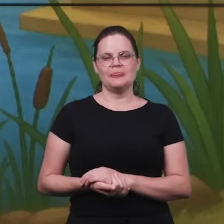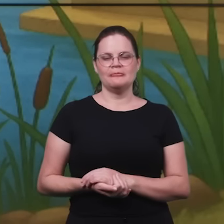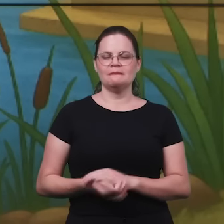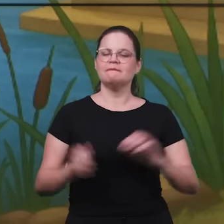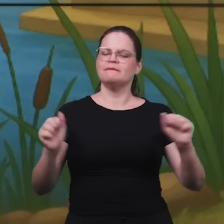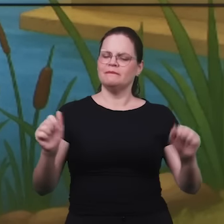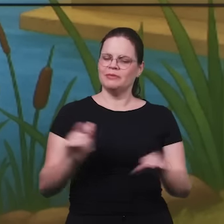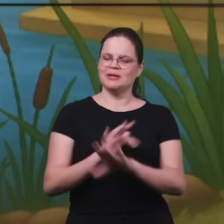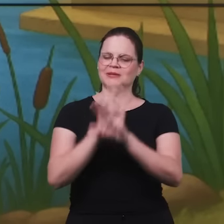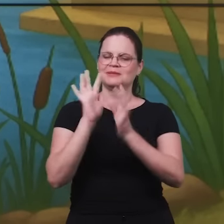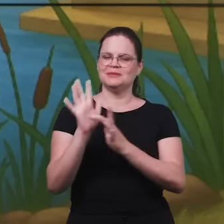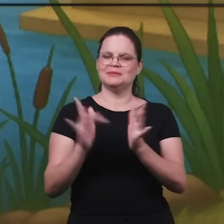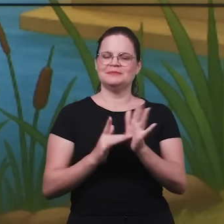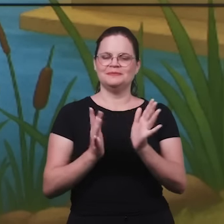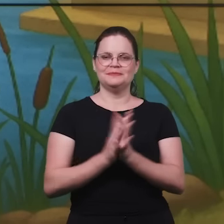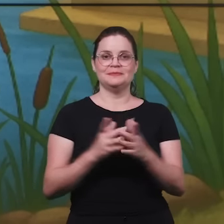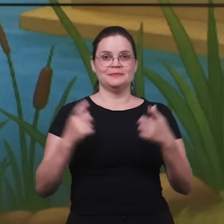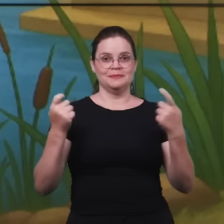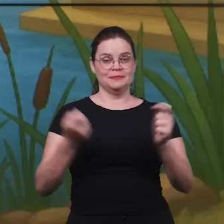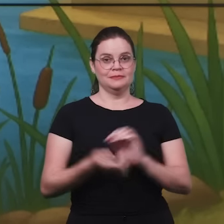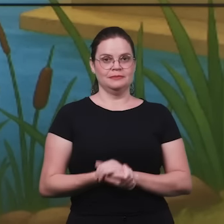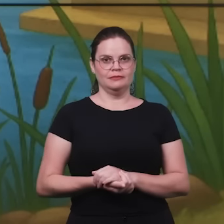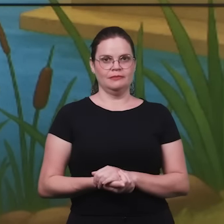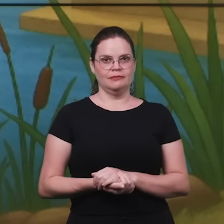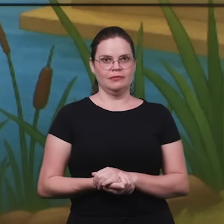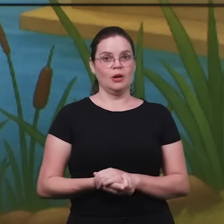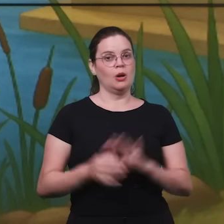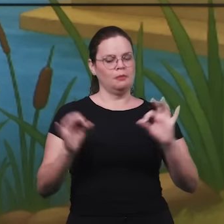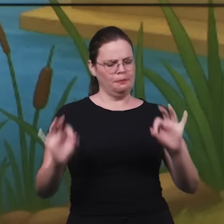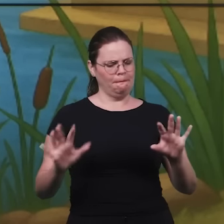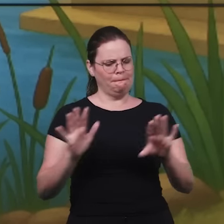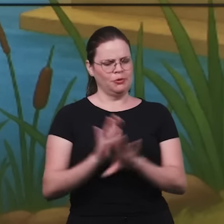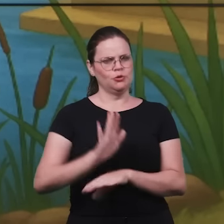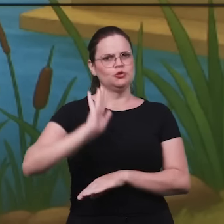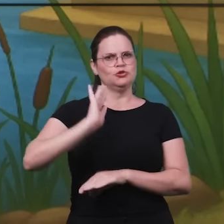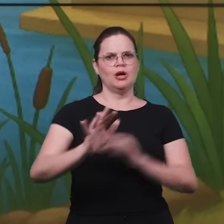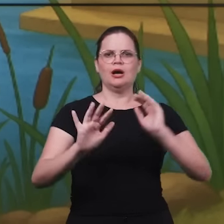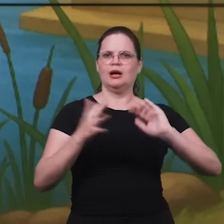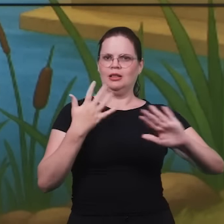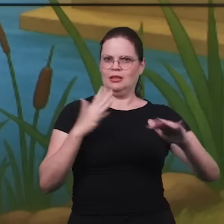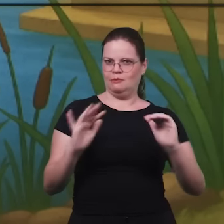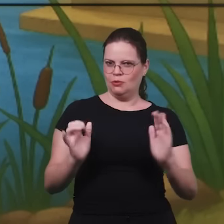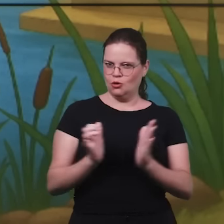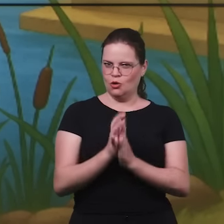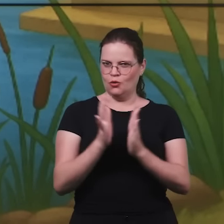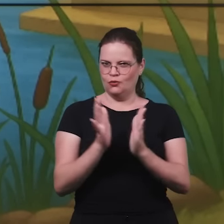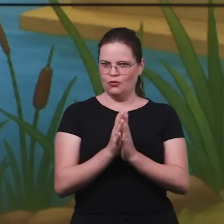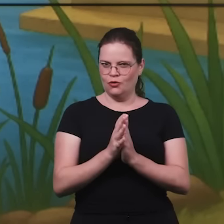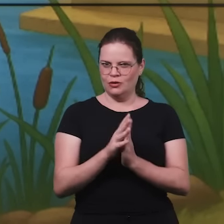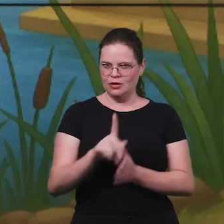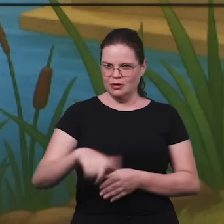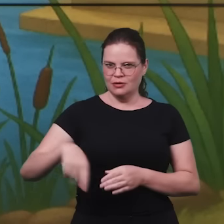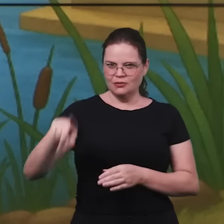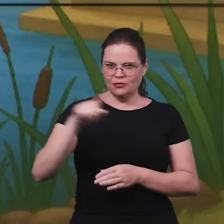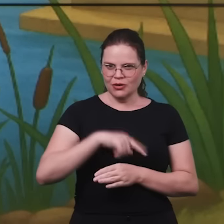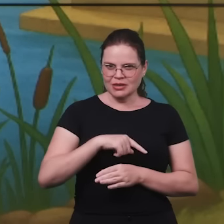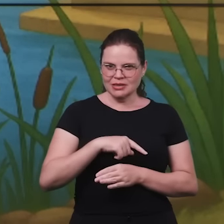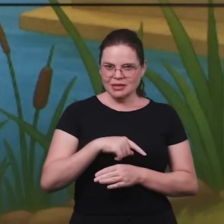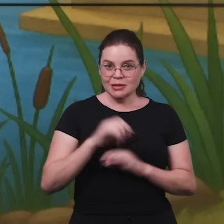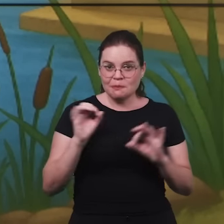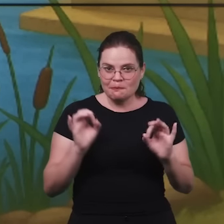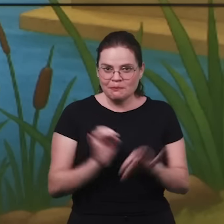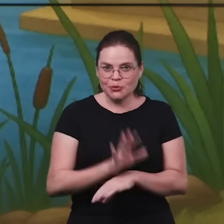Glória a Jesus! Agora que já cantamos louvores ao Senhor, estão preparados para a nossa segunda